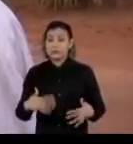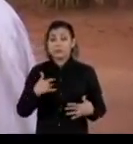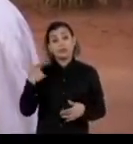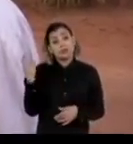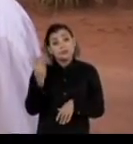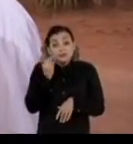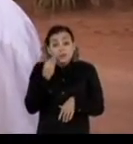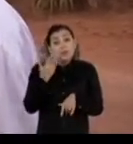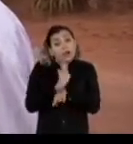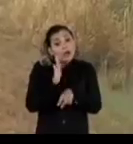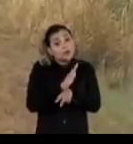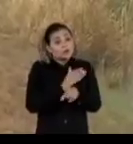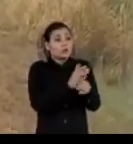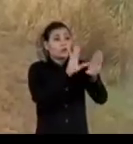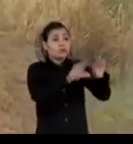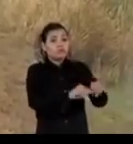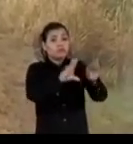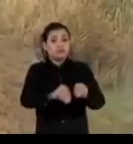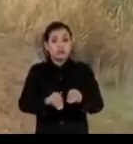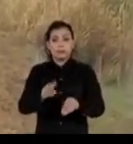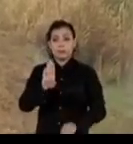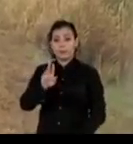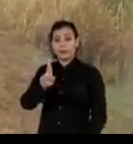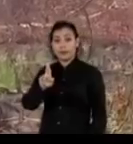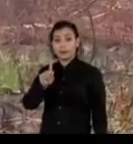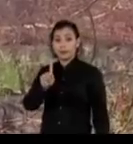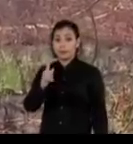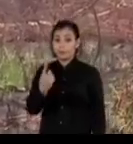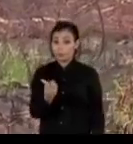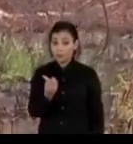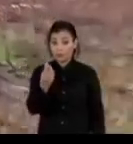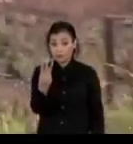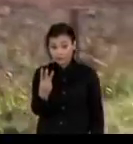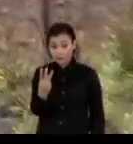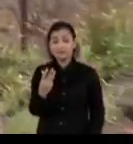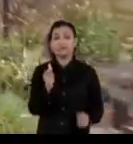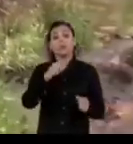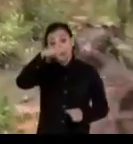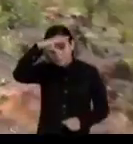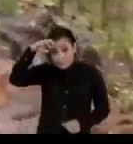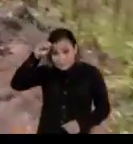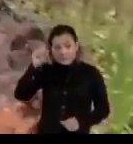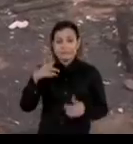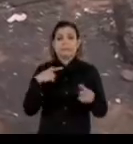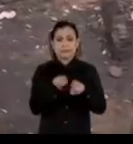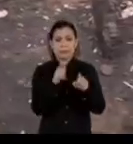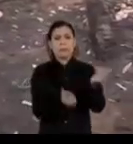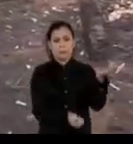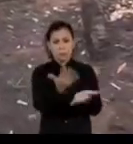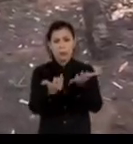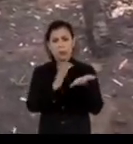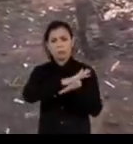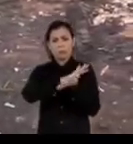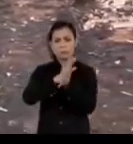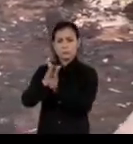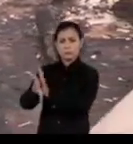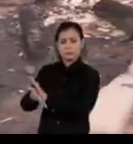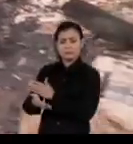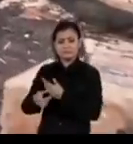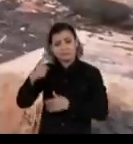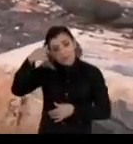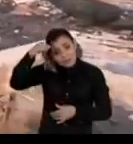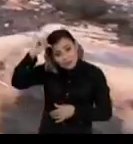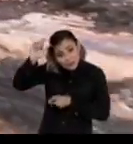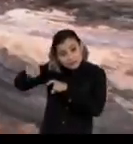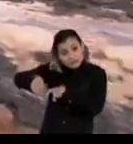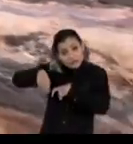Tem lugar aí queimou, matou até cavalo. Na BR-163, em Matupá, o incêndio deixou um rastro de cinzas. Isso aqui é o que restou de uma fazenda